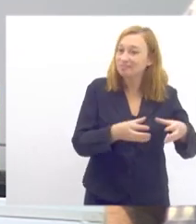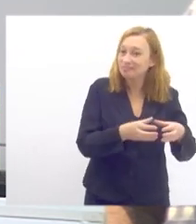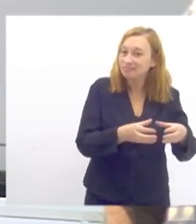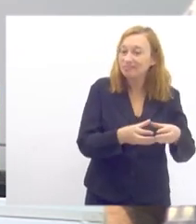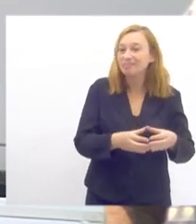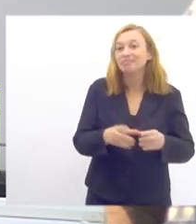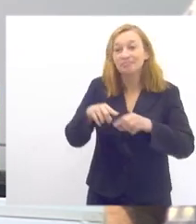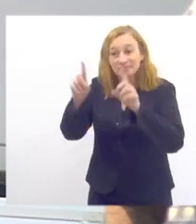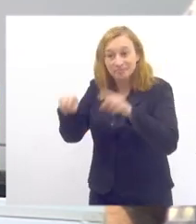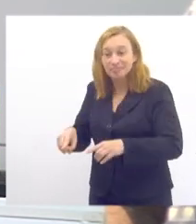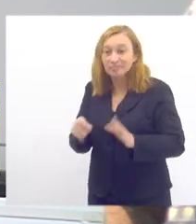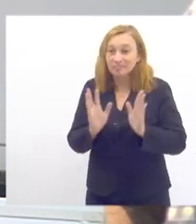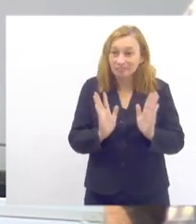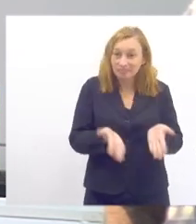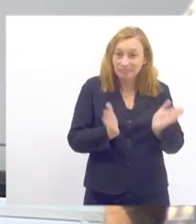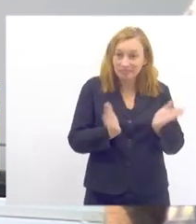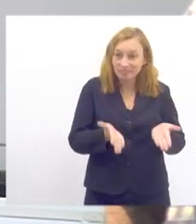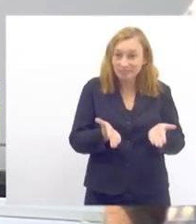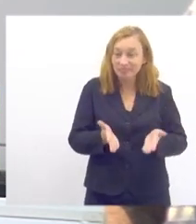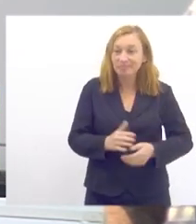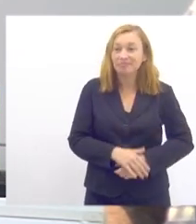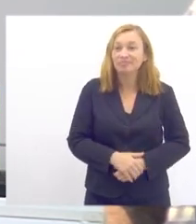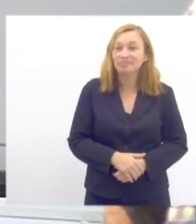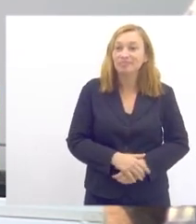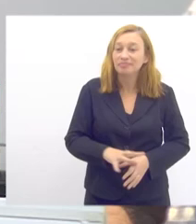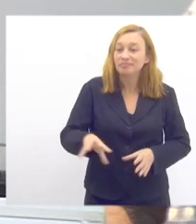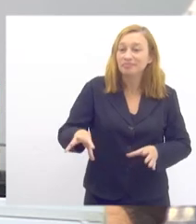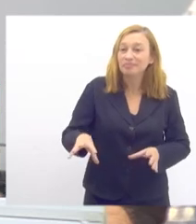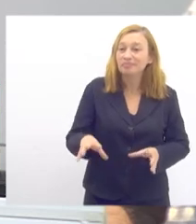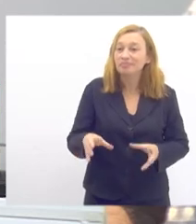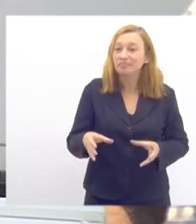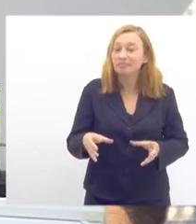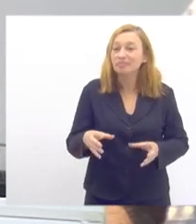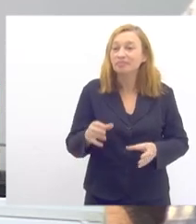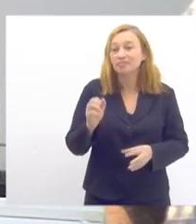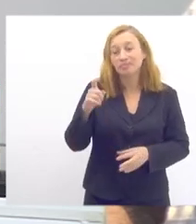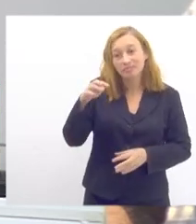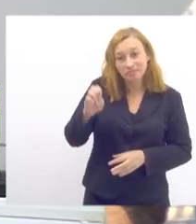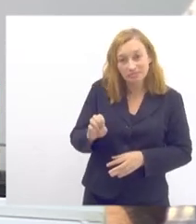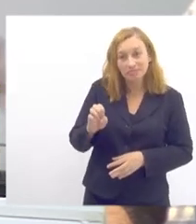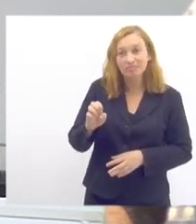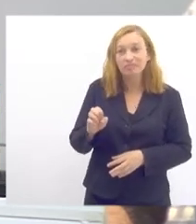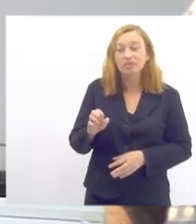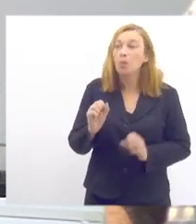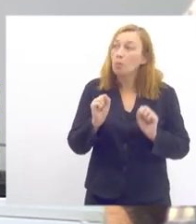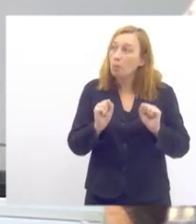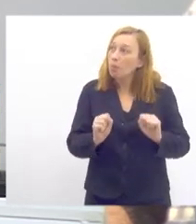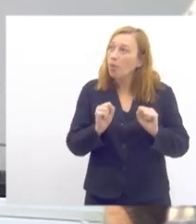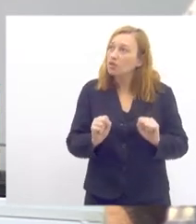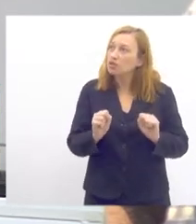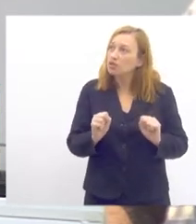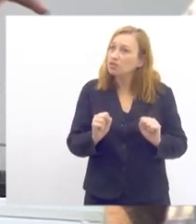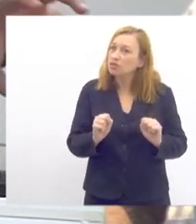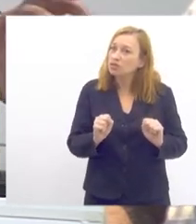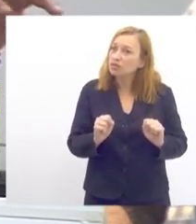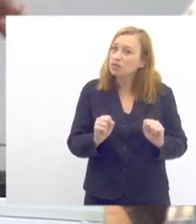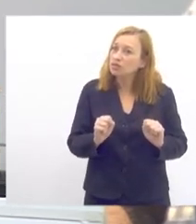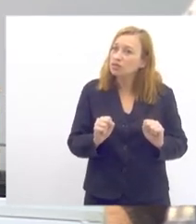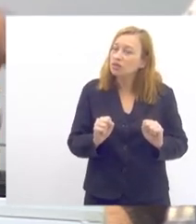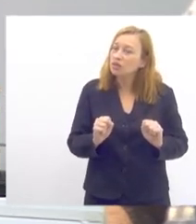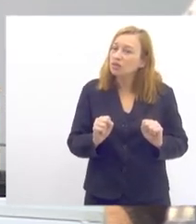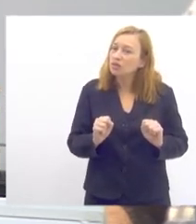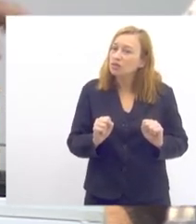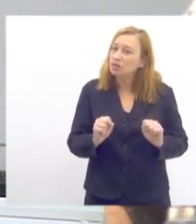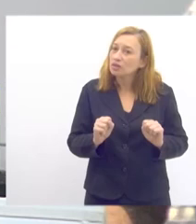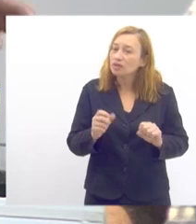dos servidores agora, aproveitando que o Igor está aqui e o Alexandre, eu acho que a gente pode abrir, só para a gente também, porque a